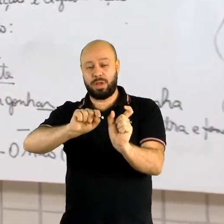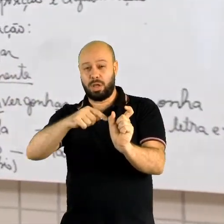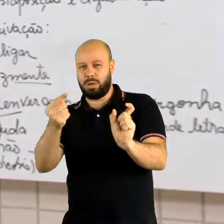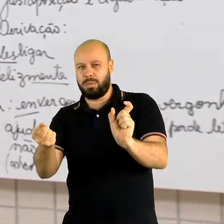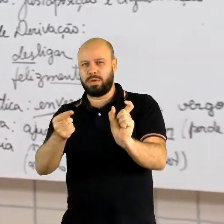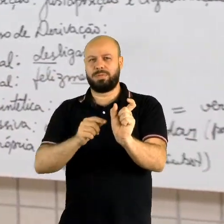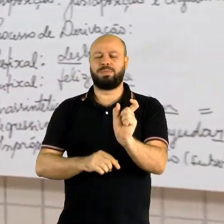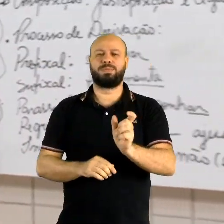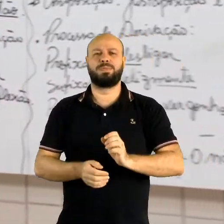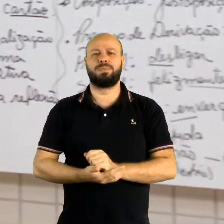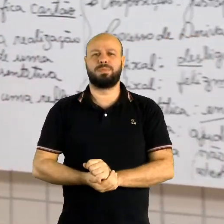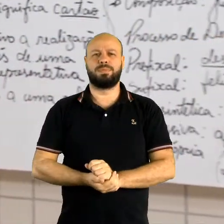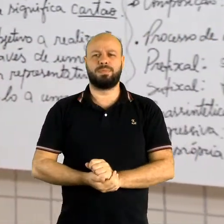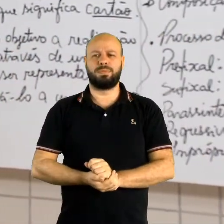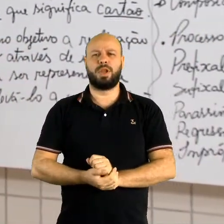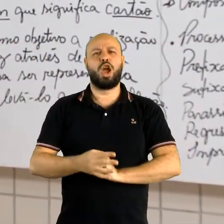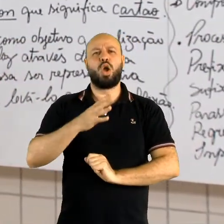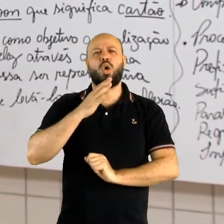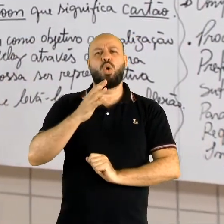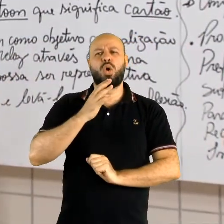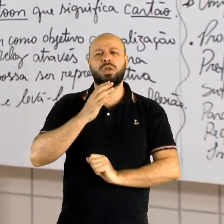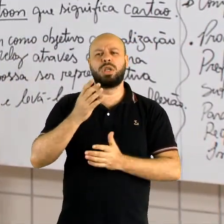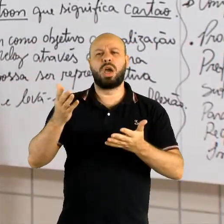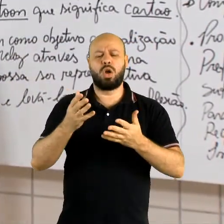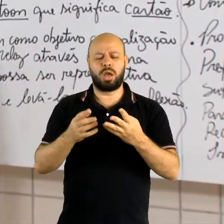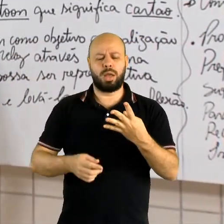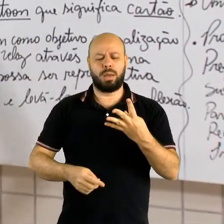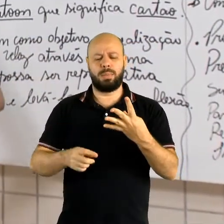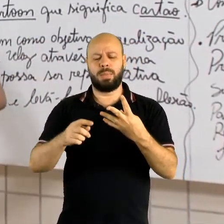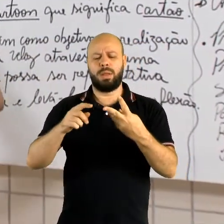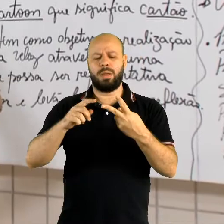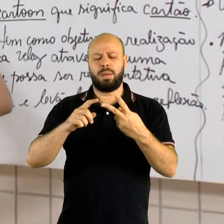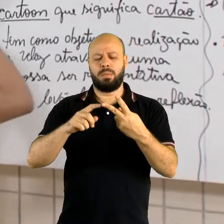radical. Vamos conhecer, então, a parasintética agora?